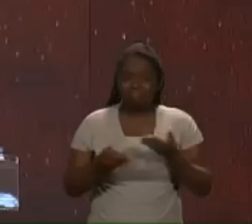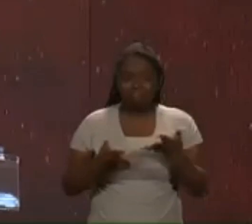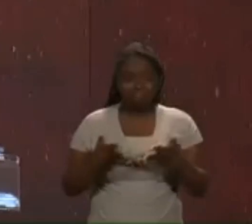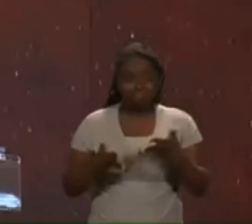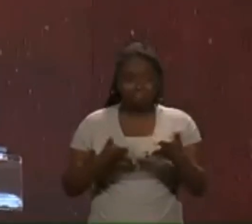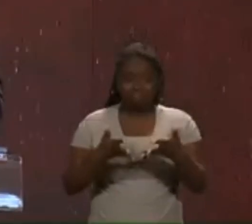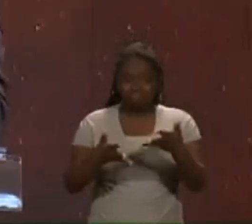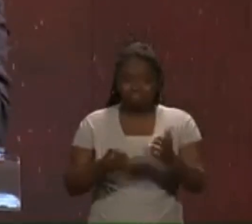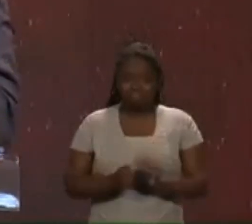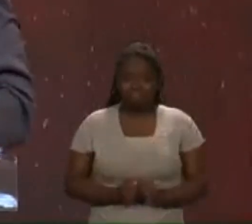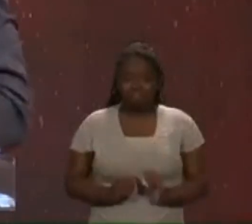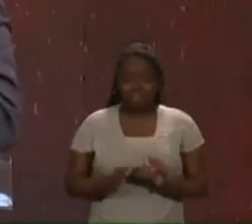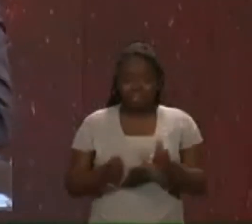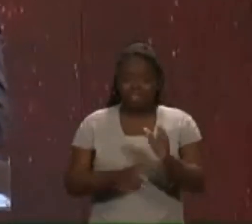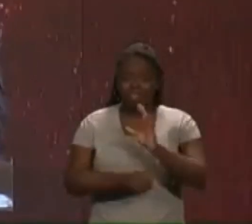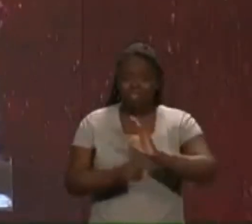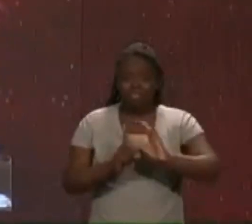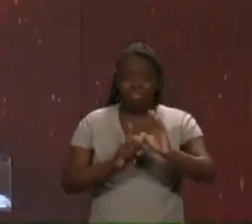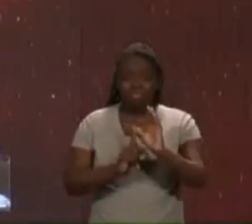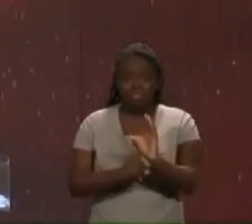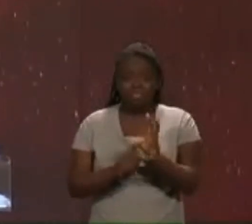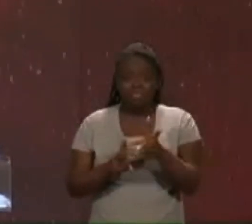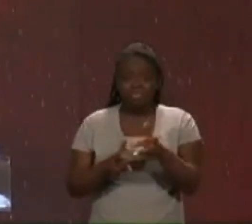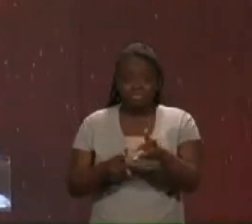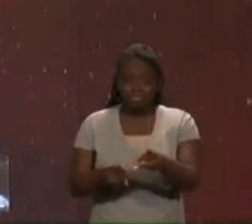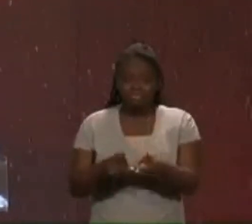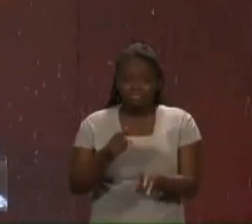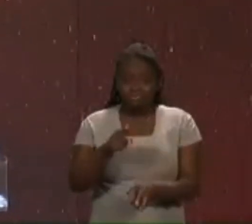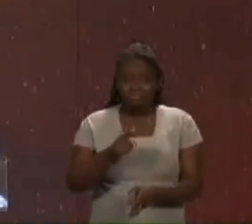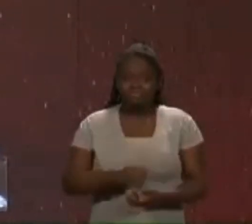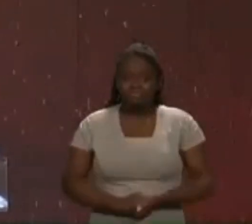Eu vim para um culto como você.